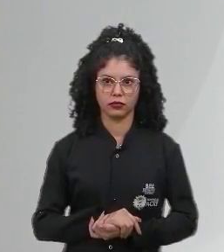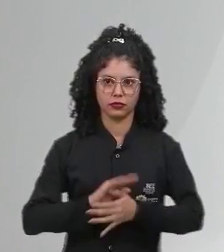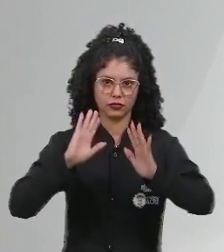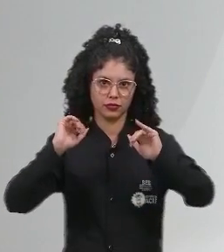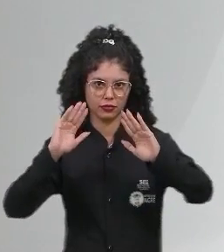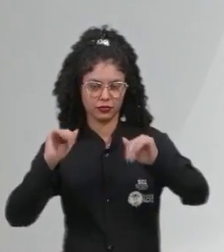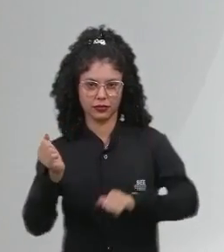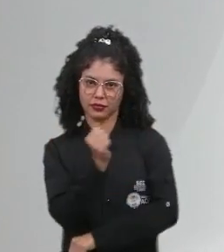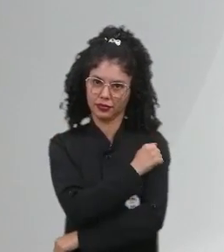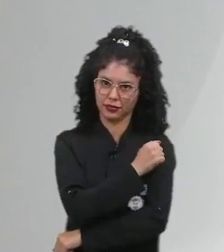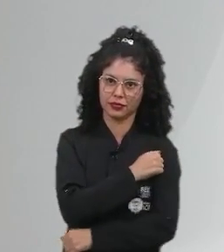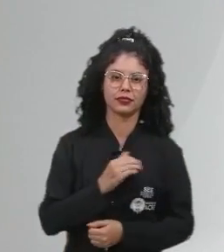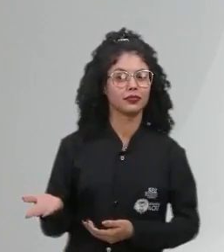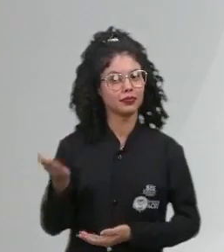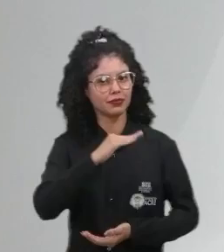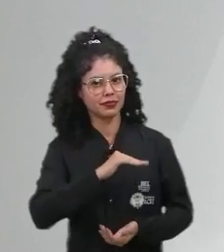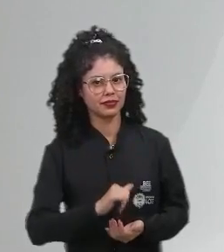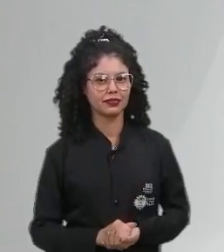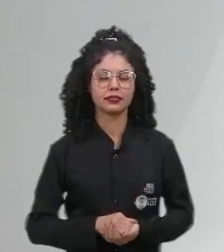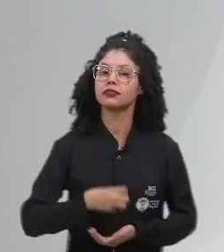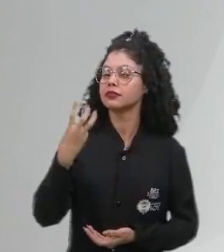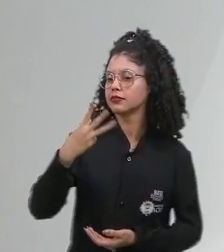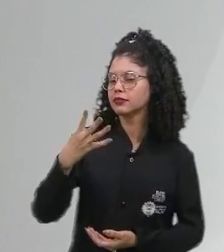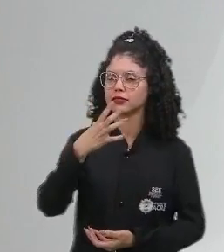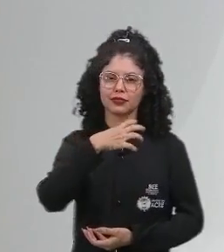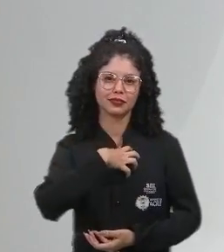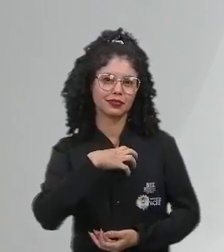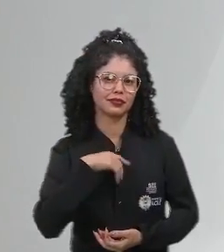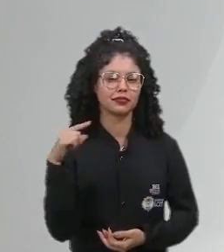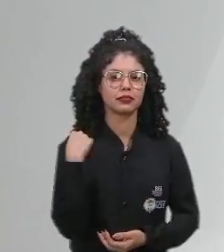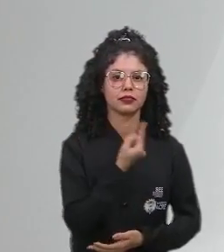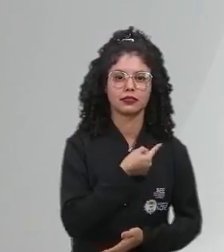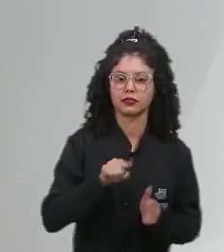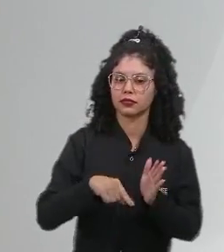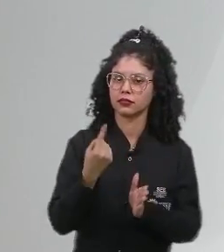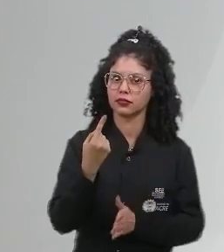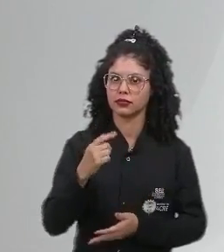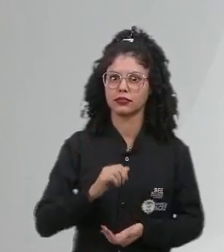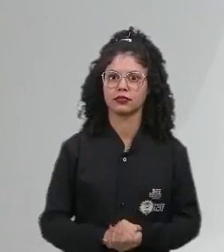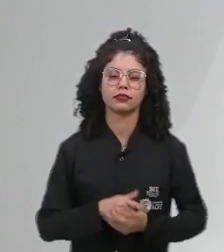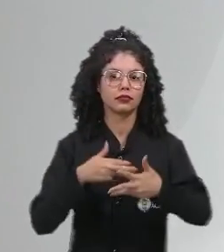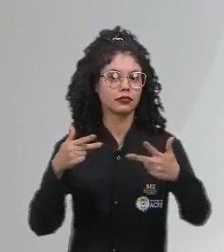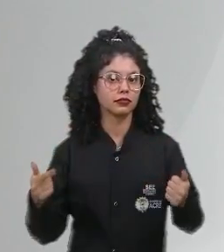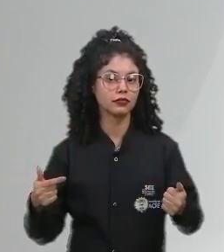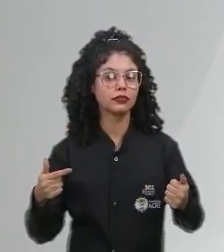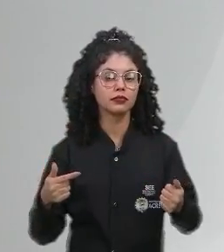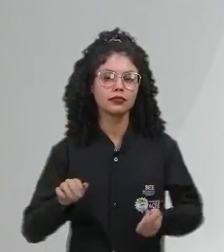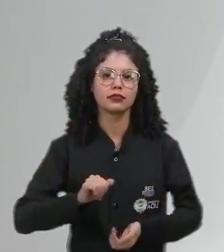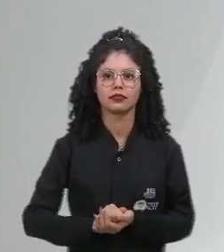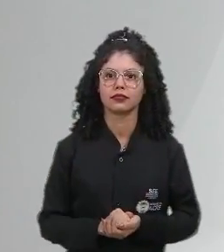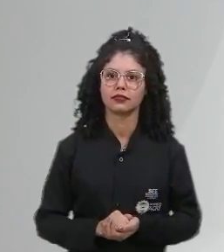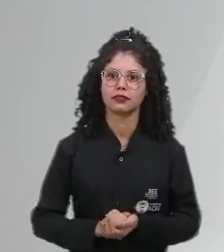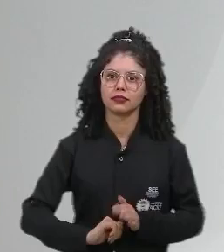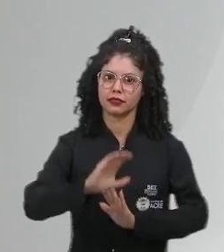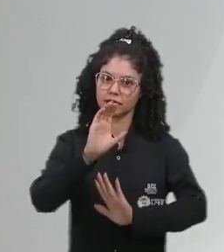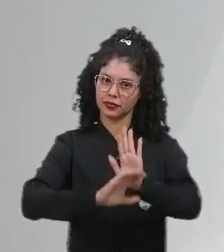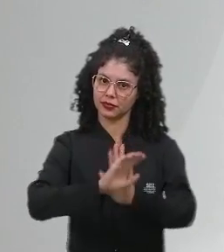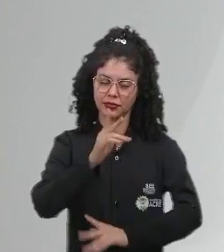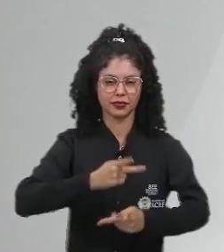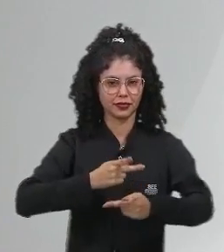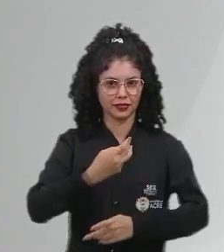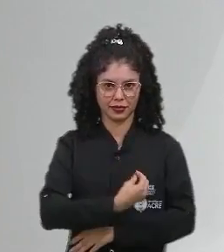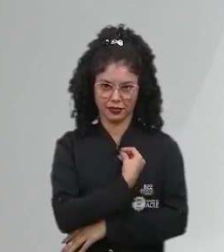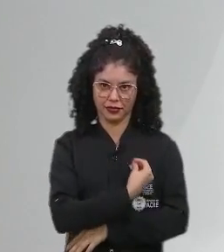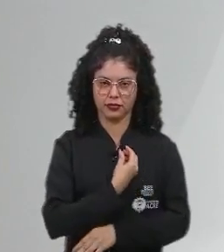Olá estudantes vamos ao nosso terceiro momento da nossa primeira aula do objeto de conhecimento conceito de projeto de